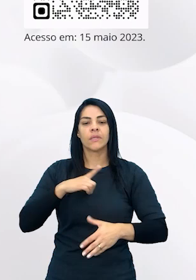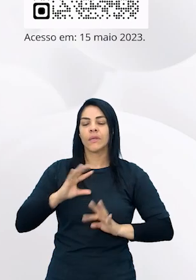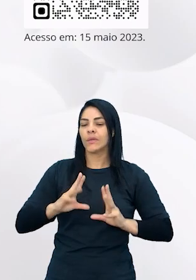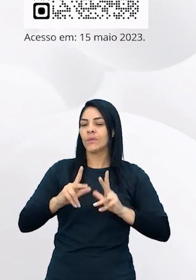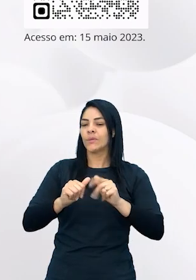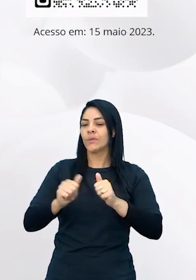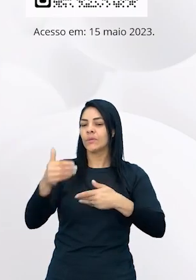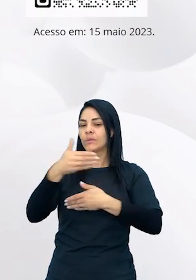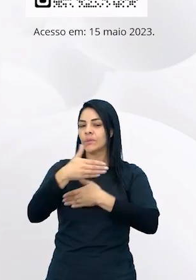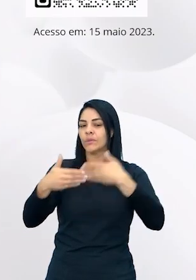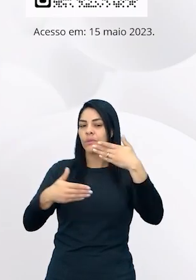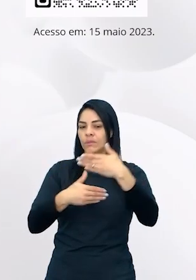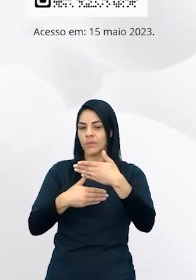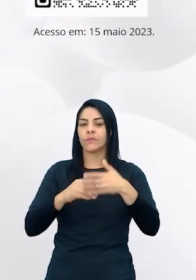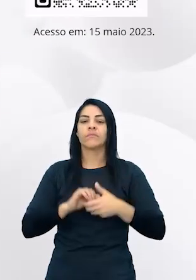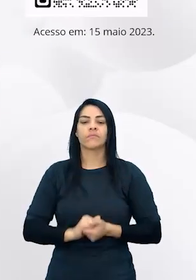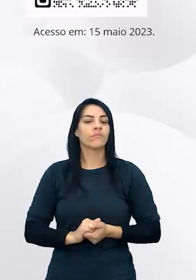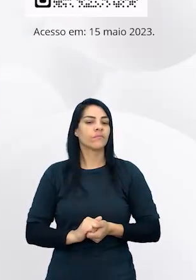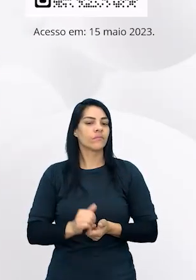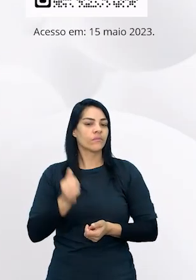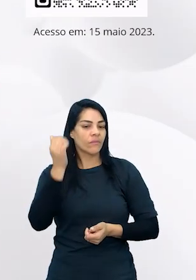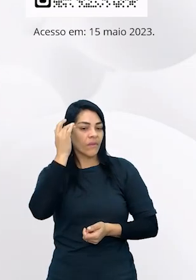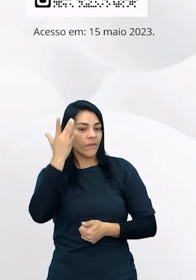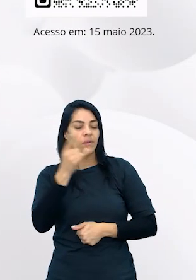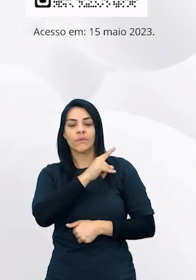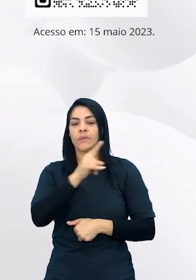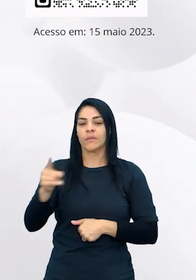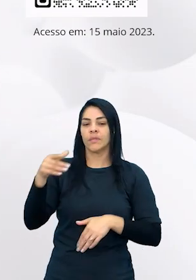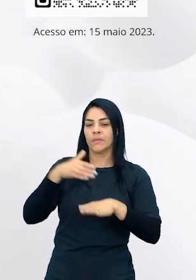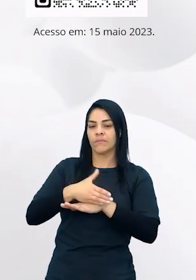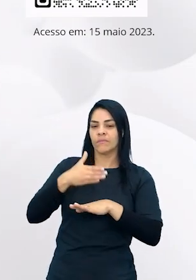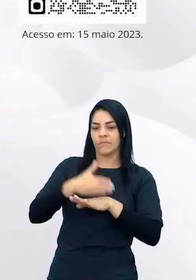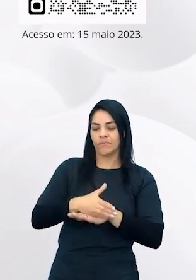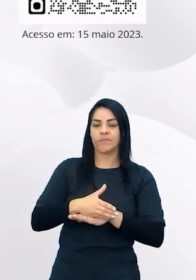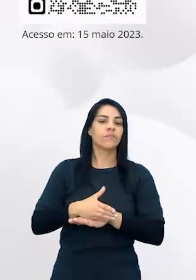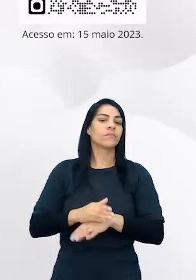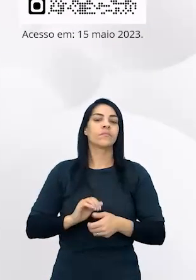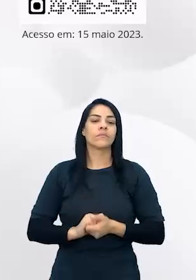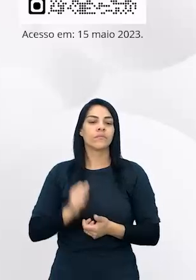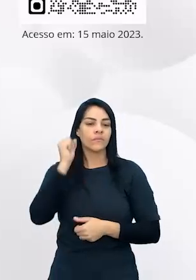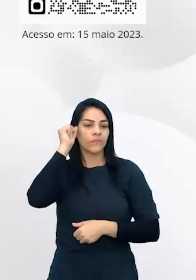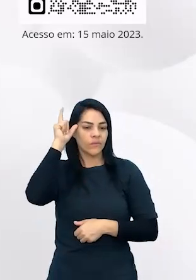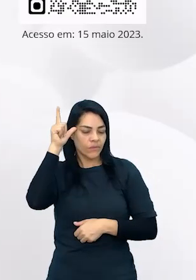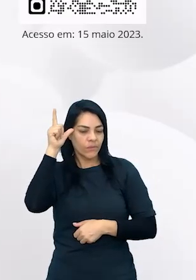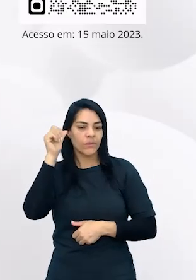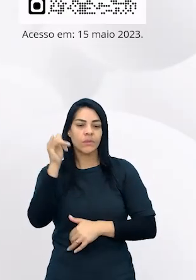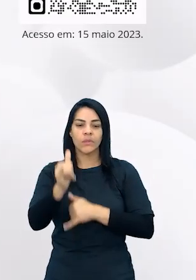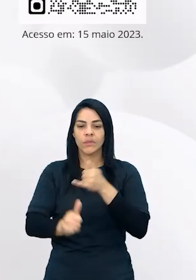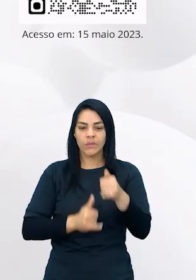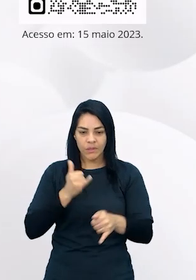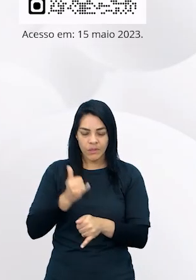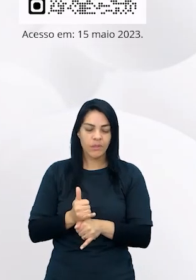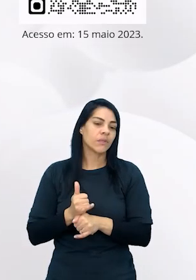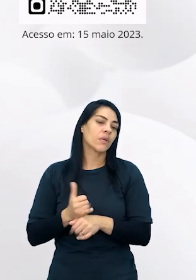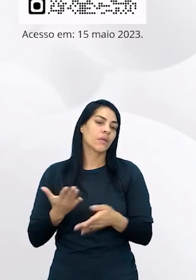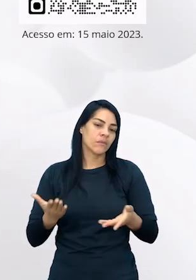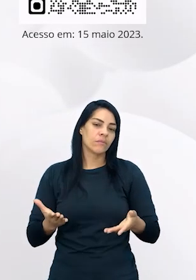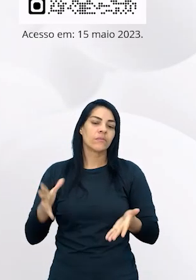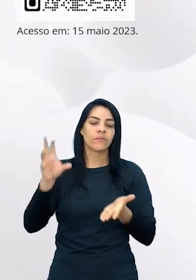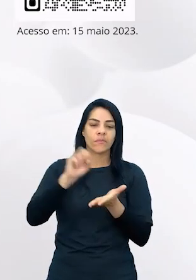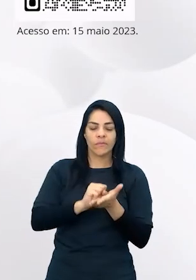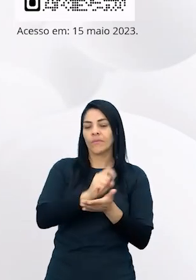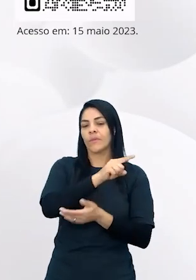slides com QR Code para ficar fácil de vocês acessarem a cultura digital, adentrando aí também o nosso ATPC, na inscrição de